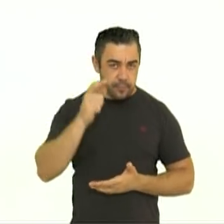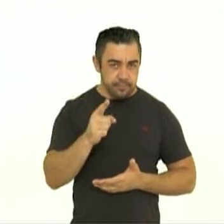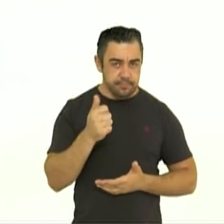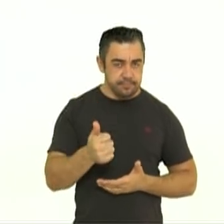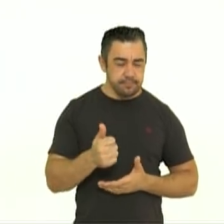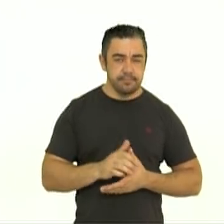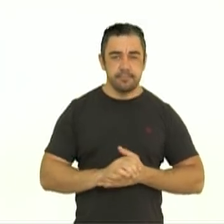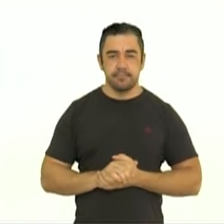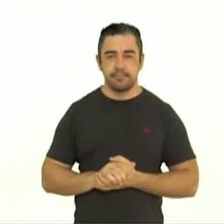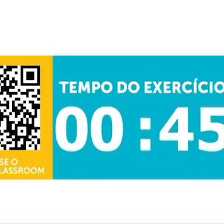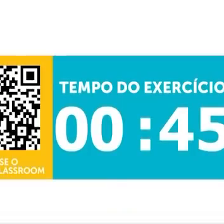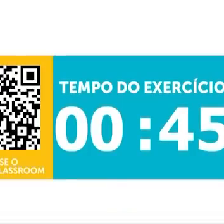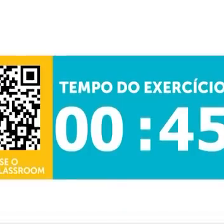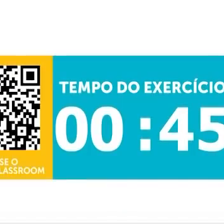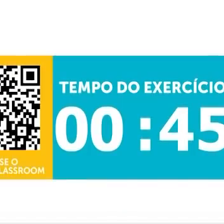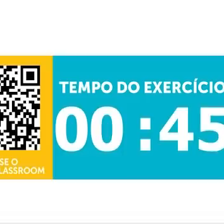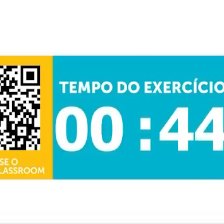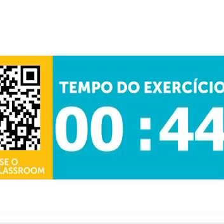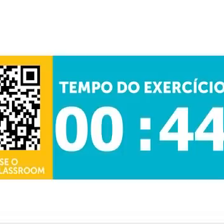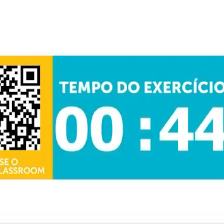lá?